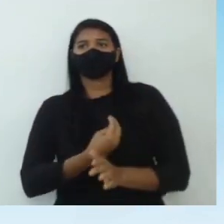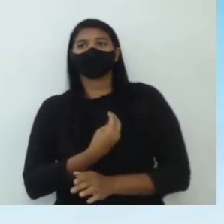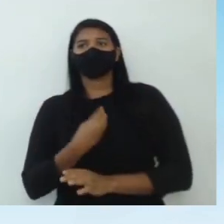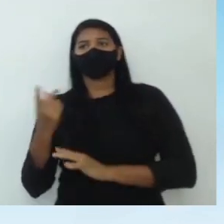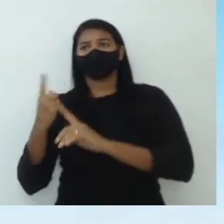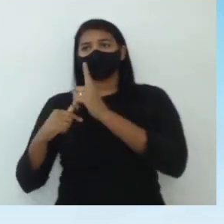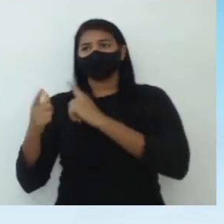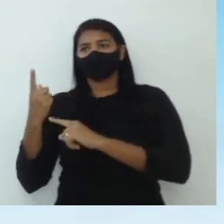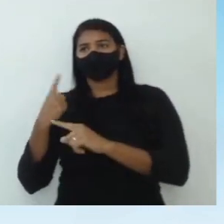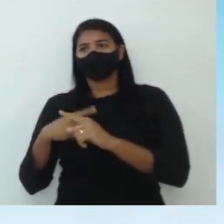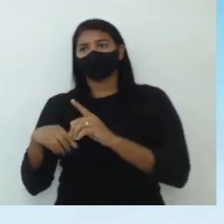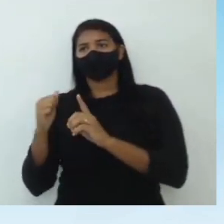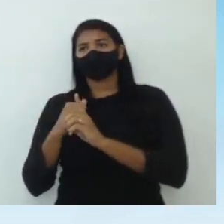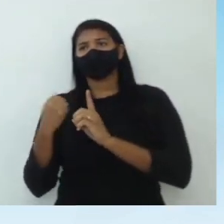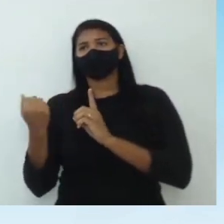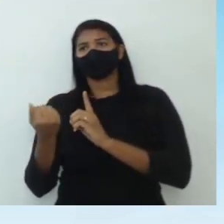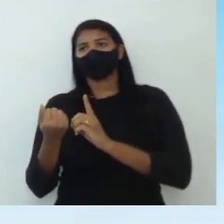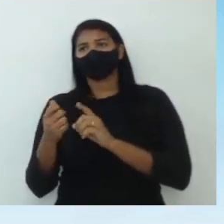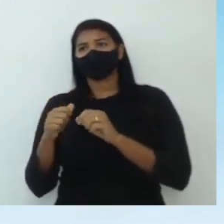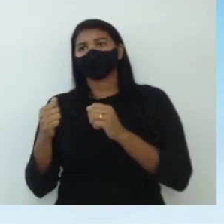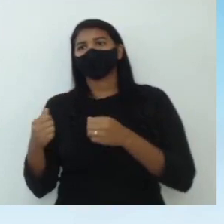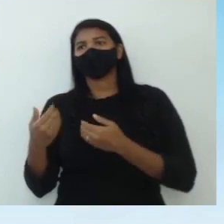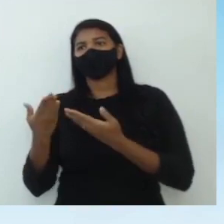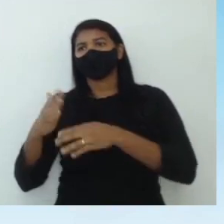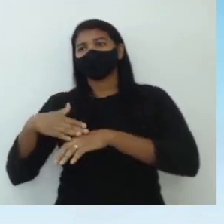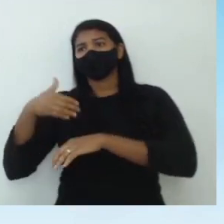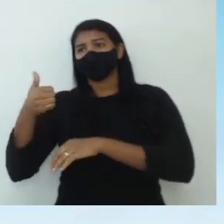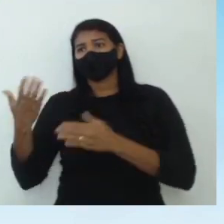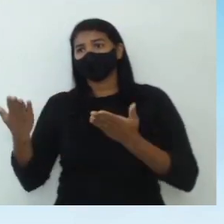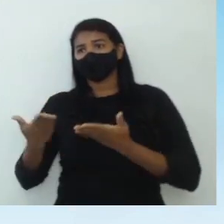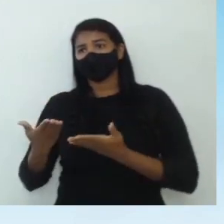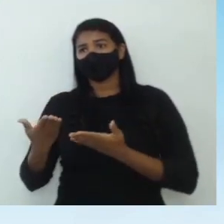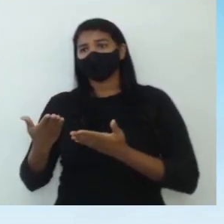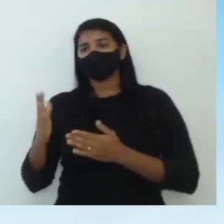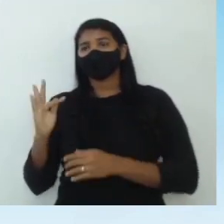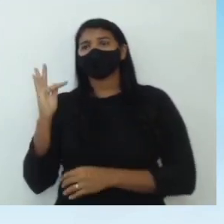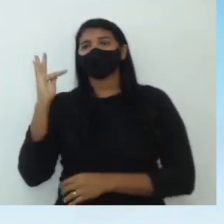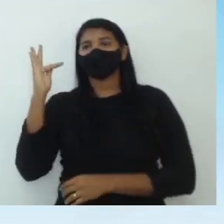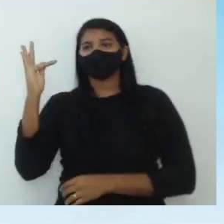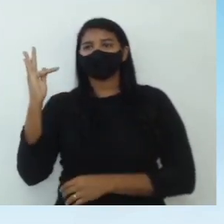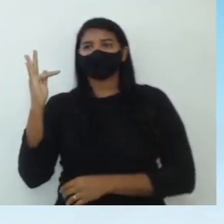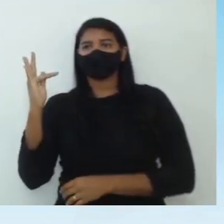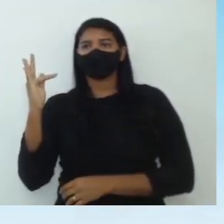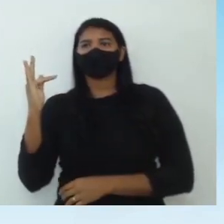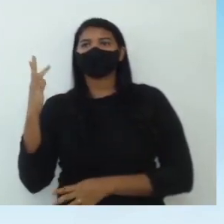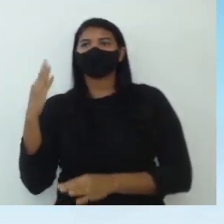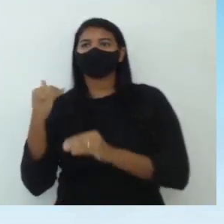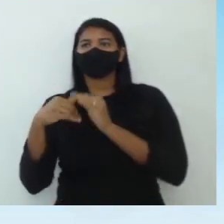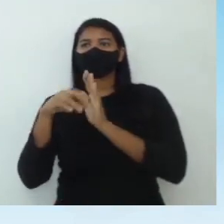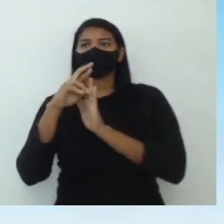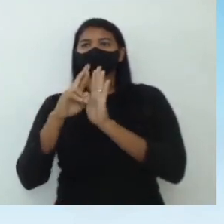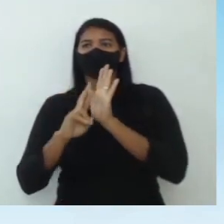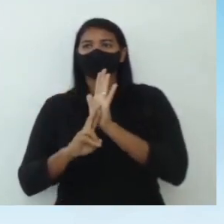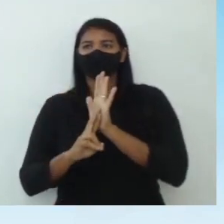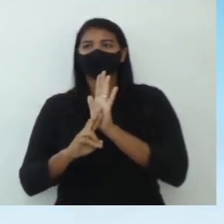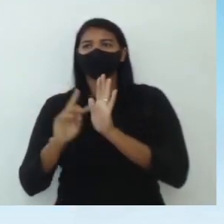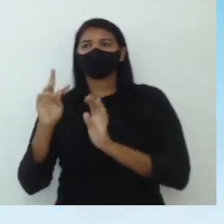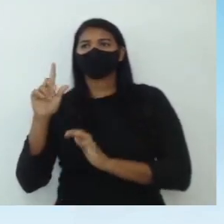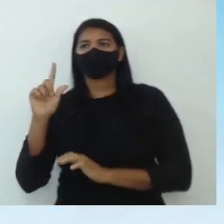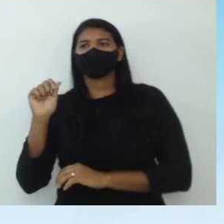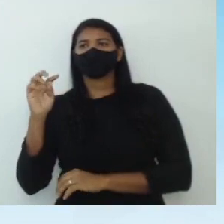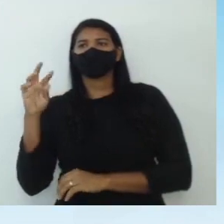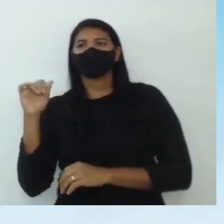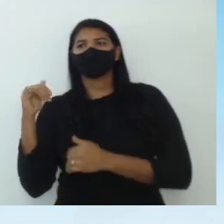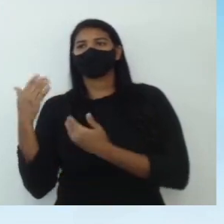da sustentabilidade é melhorar o hoje e o futuro. E aí vamos embora correr com os slides, né, para a gente poder seguir a